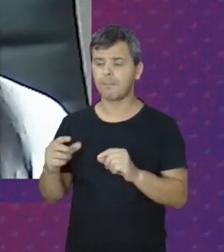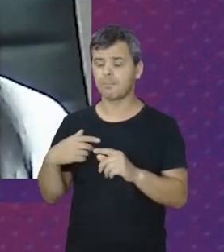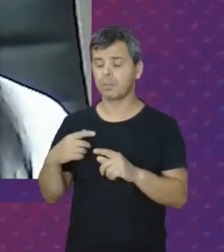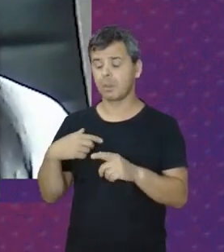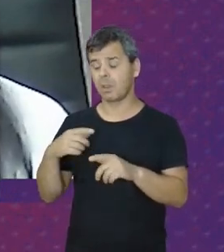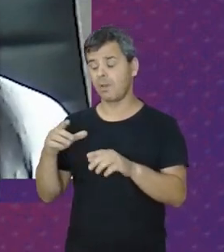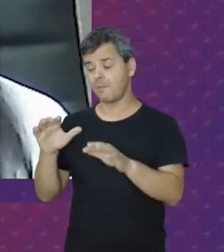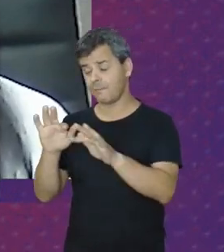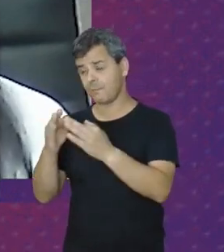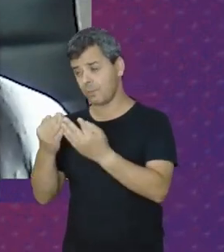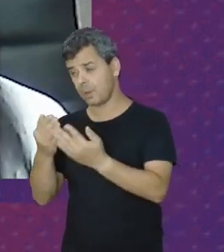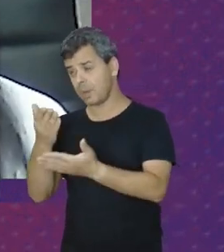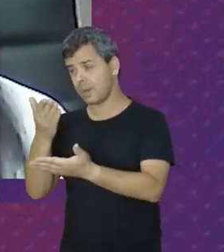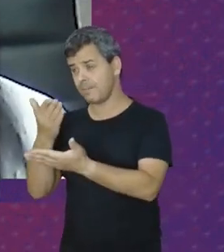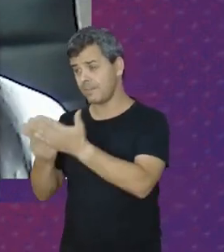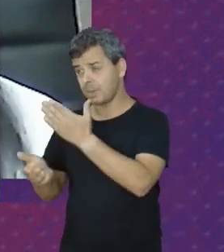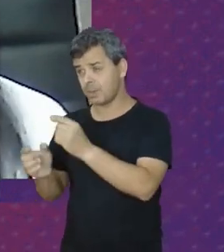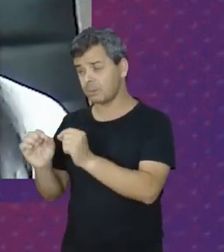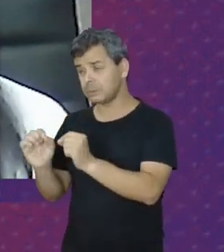famílias que perderam.